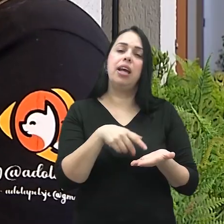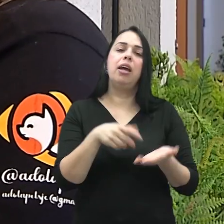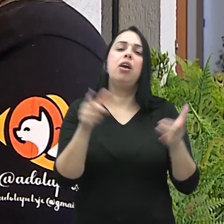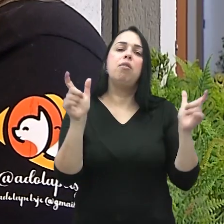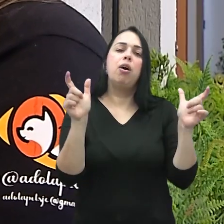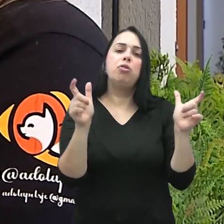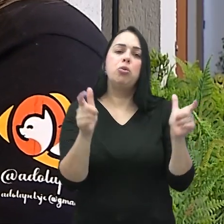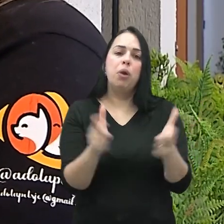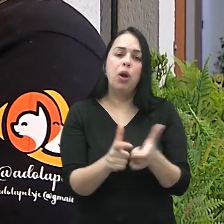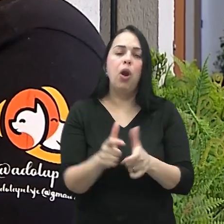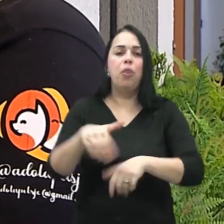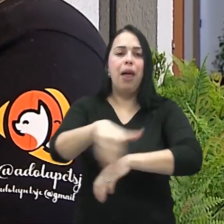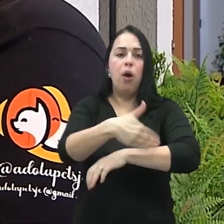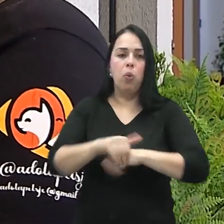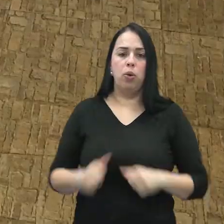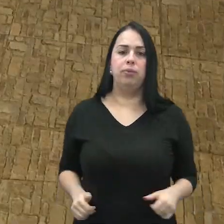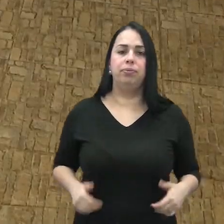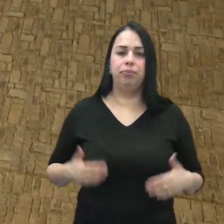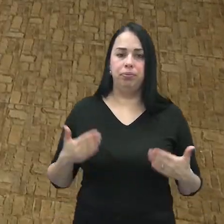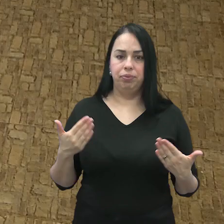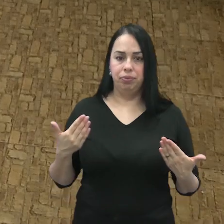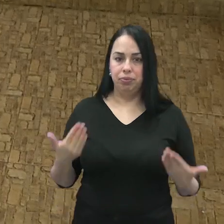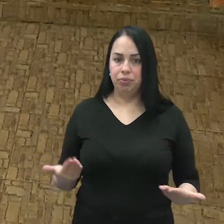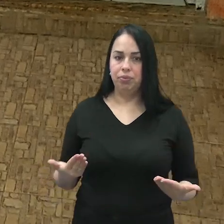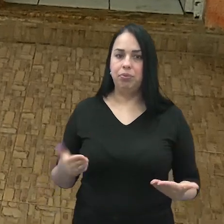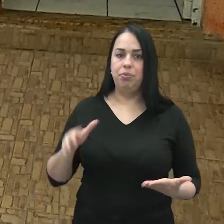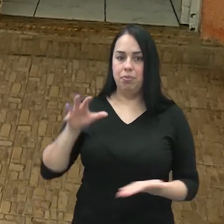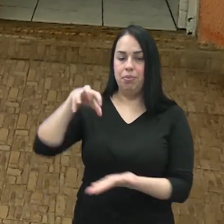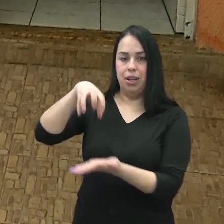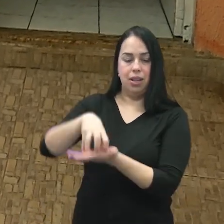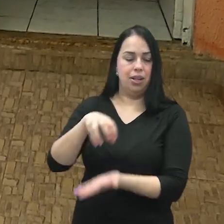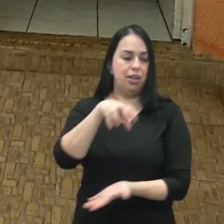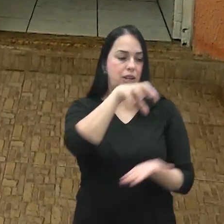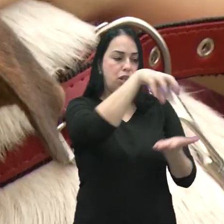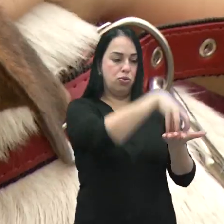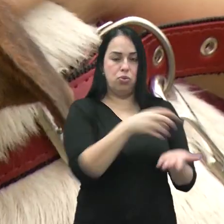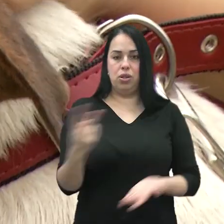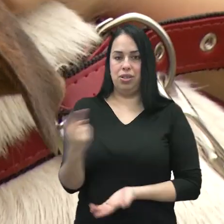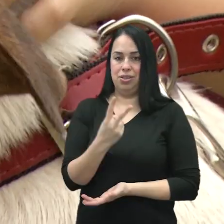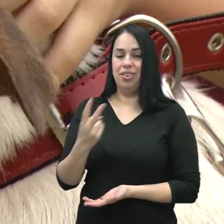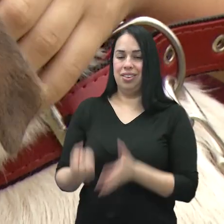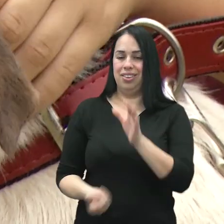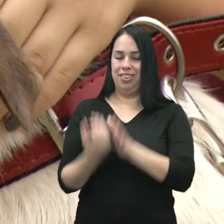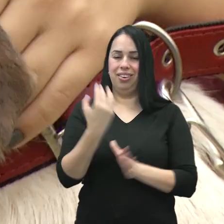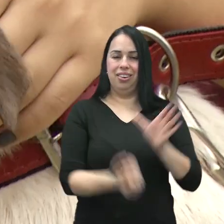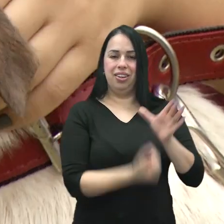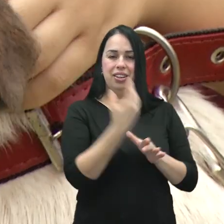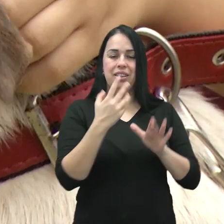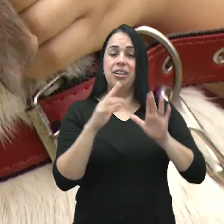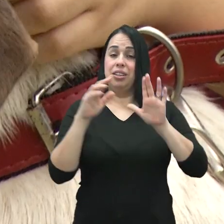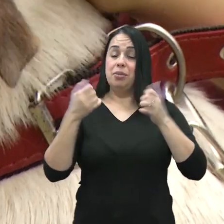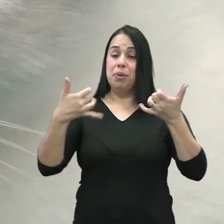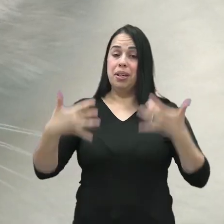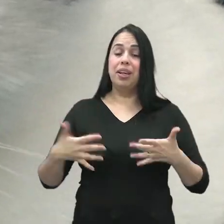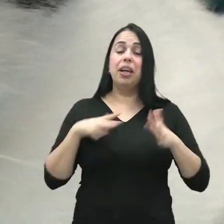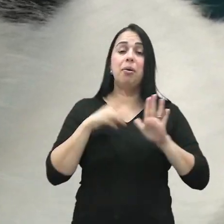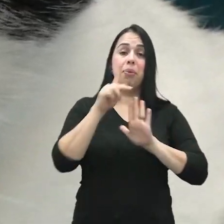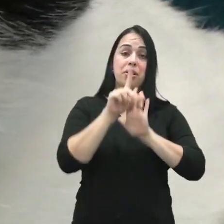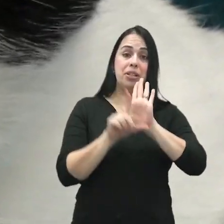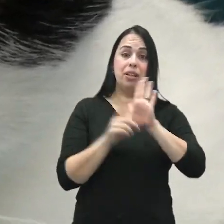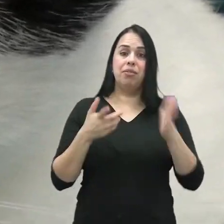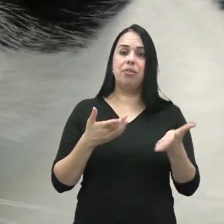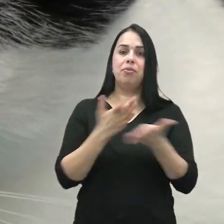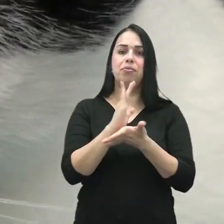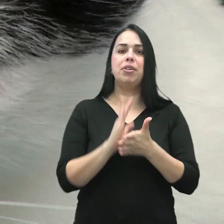cidade. Para Marcele e Marilu, criadoras de institutos de proteção animal, se aprovado, o projeto de lei será de